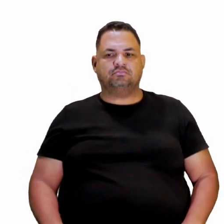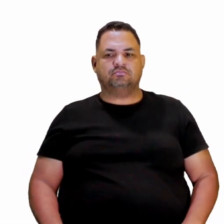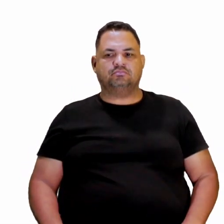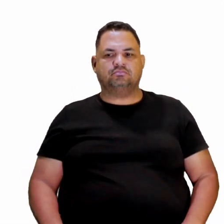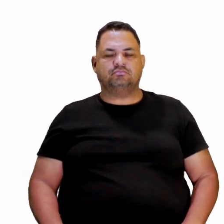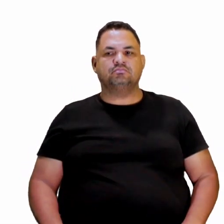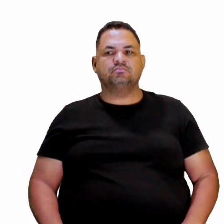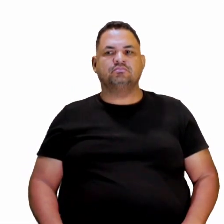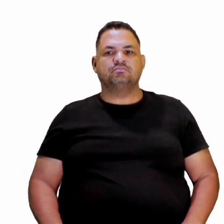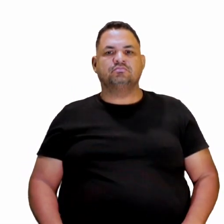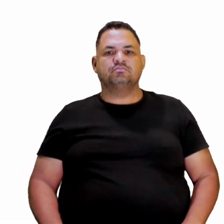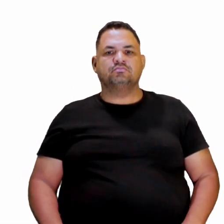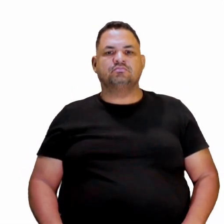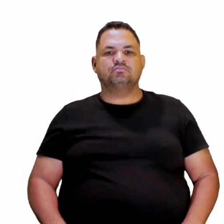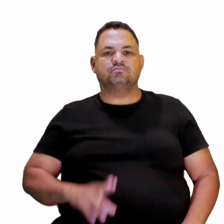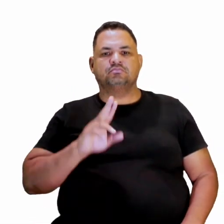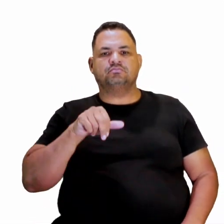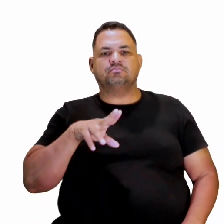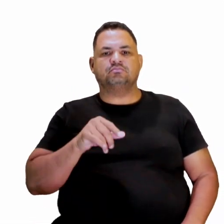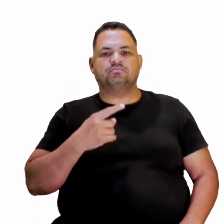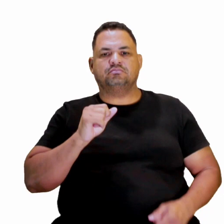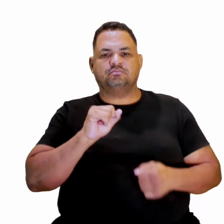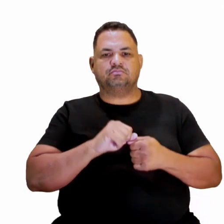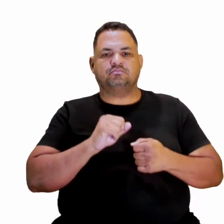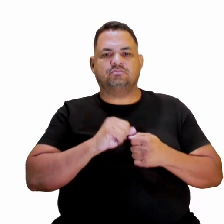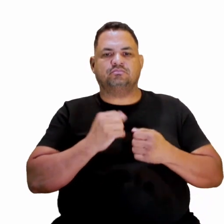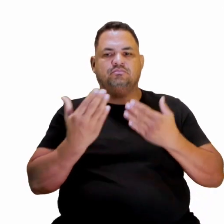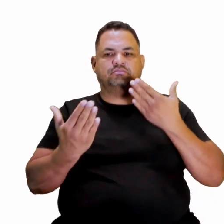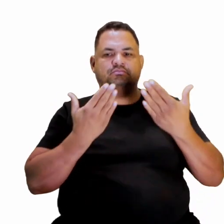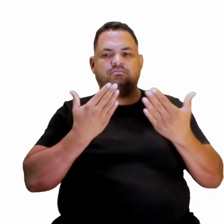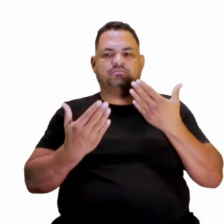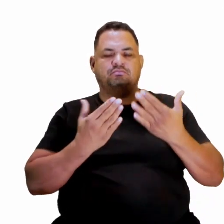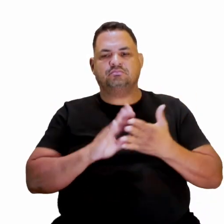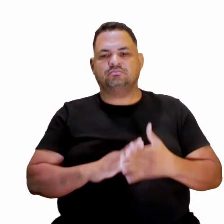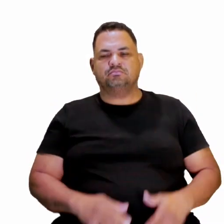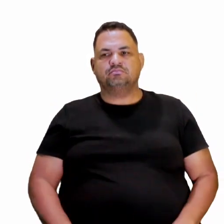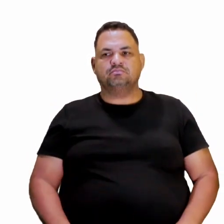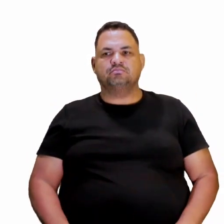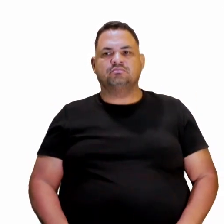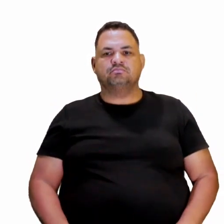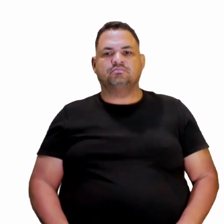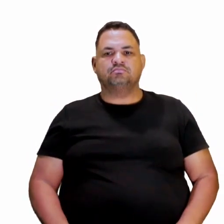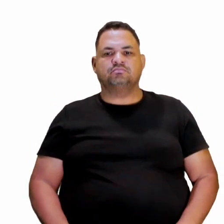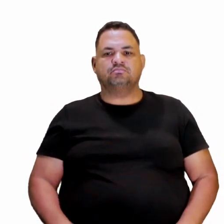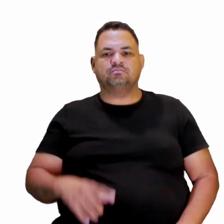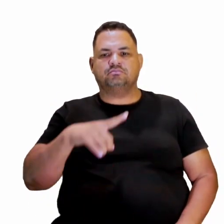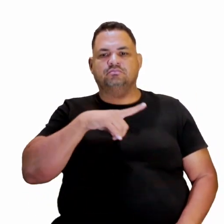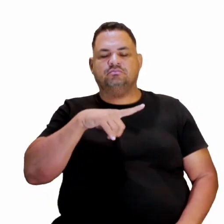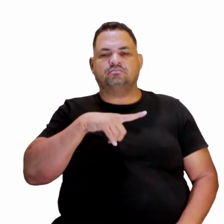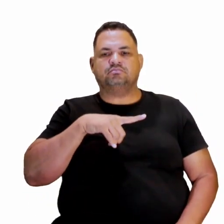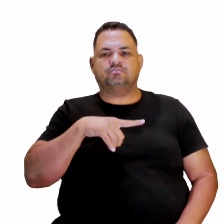motivos, mas eu mesma nunca fiz essa comparação. Daí